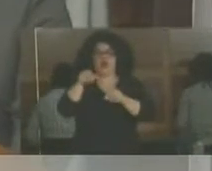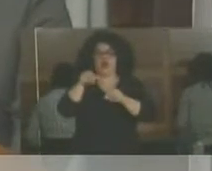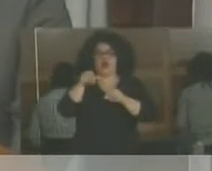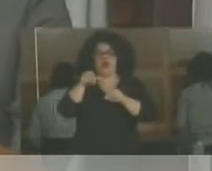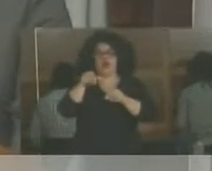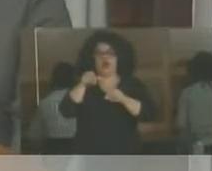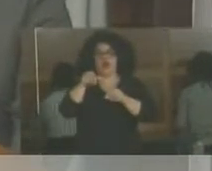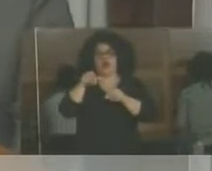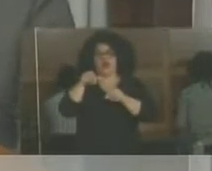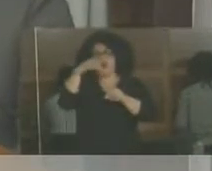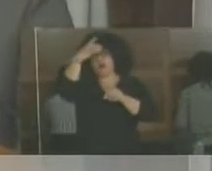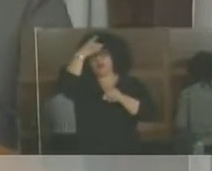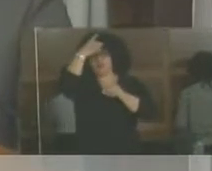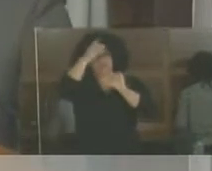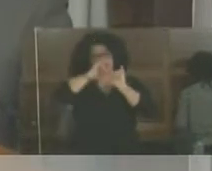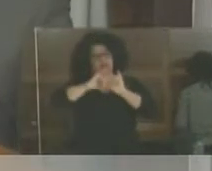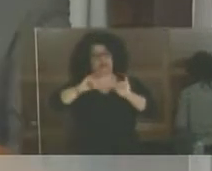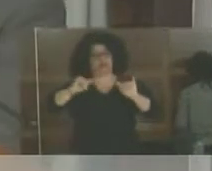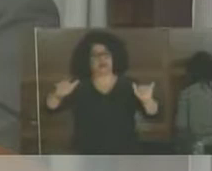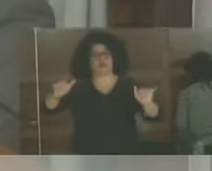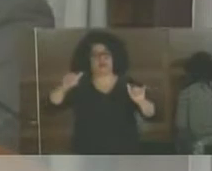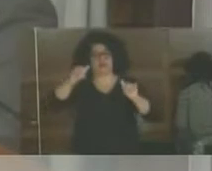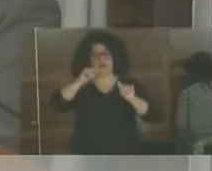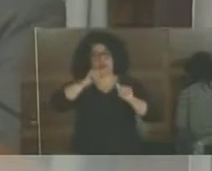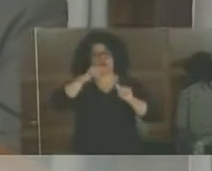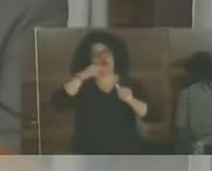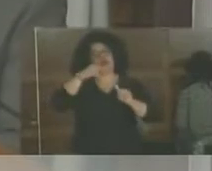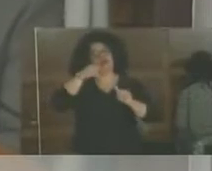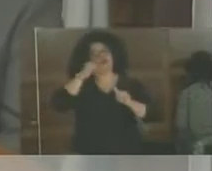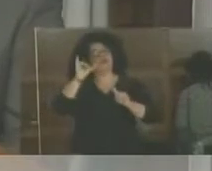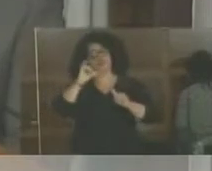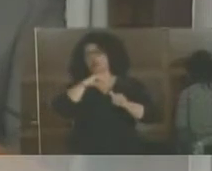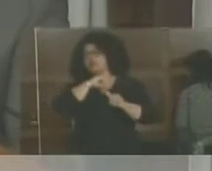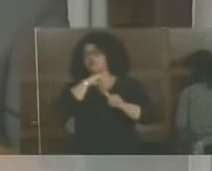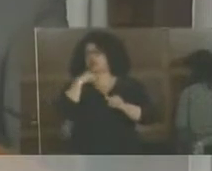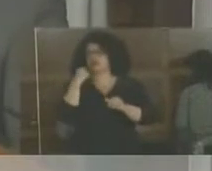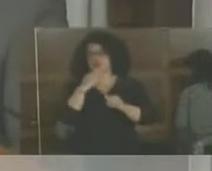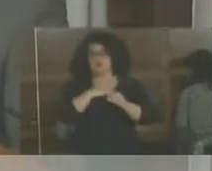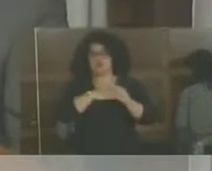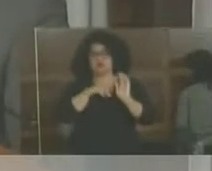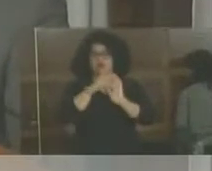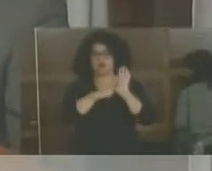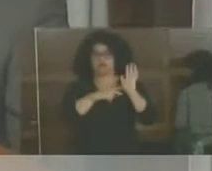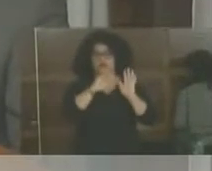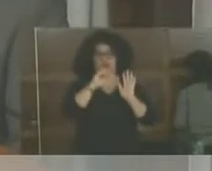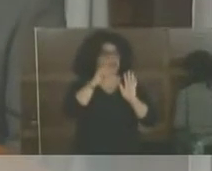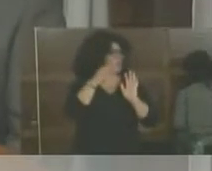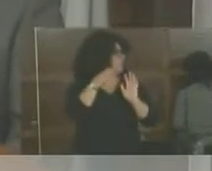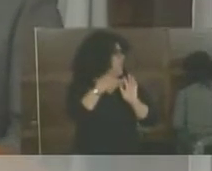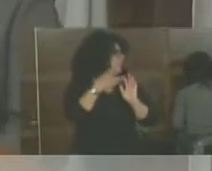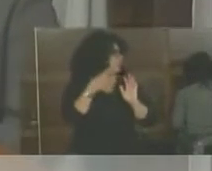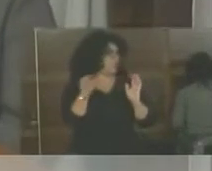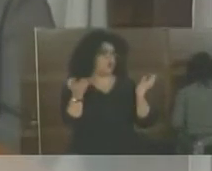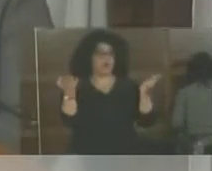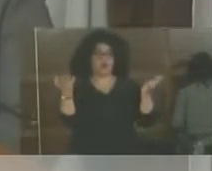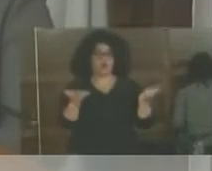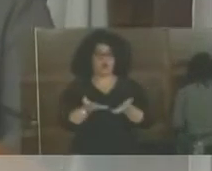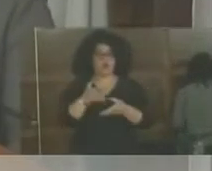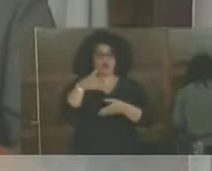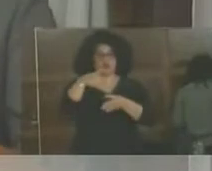suicídio, estabelecido através do meu projeto de lei número 033, que aqui está, que sobe hoje, e